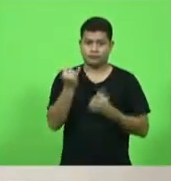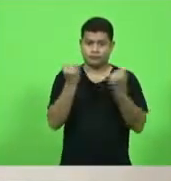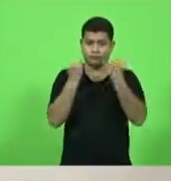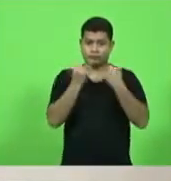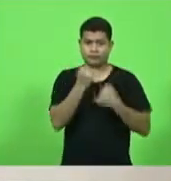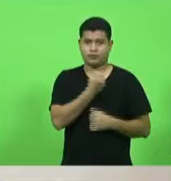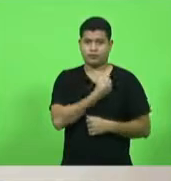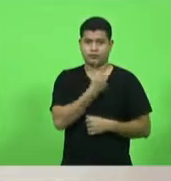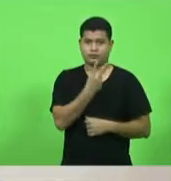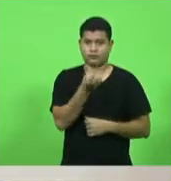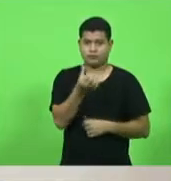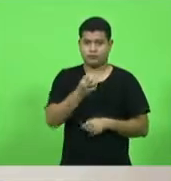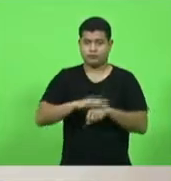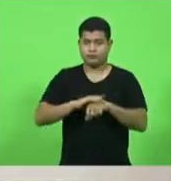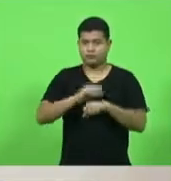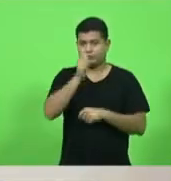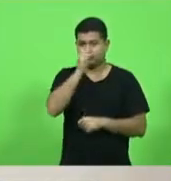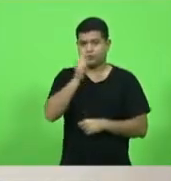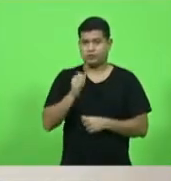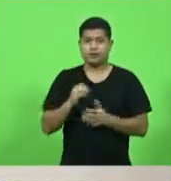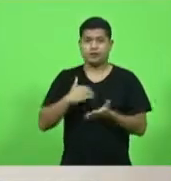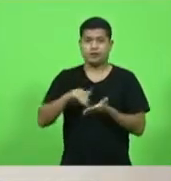Amin, solicitando ao secretário